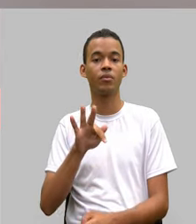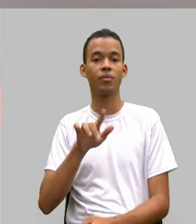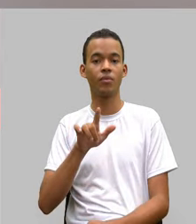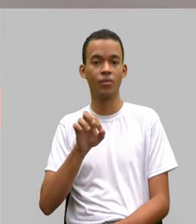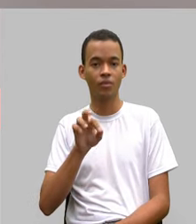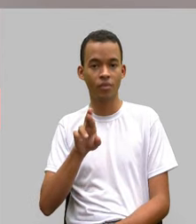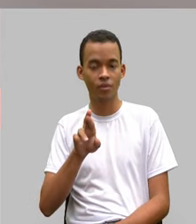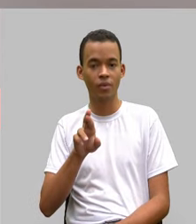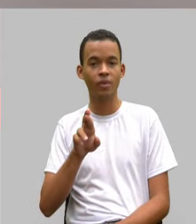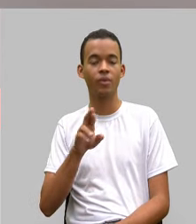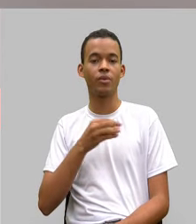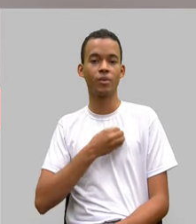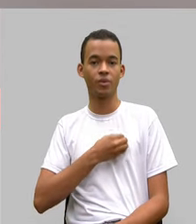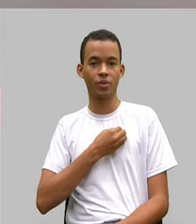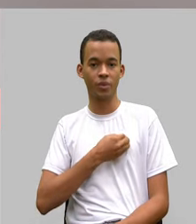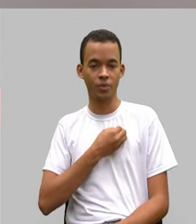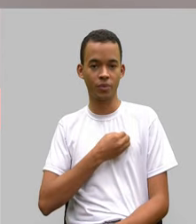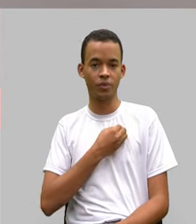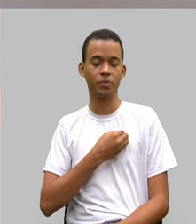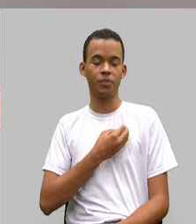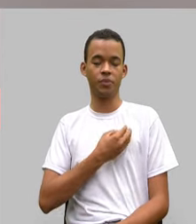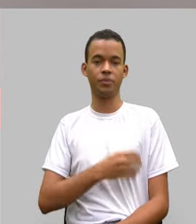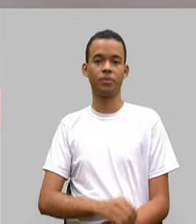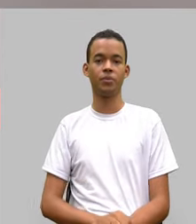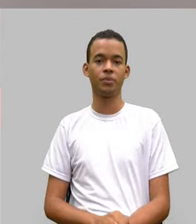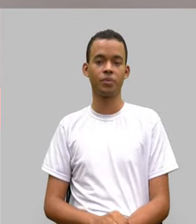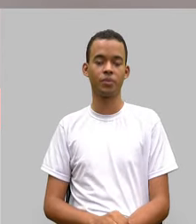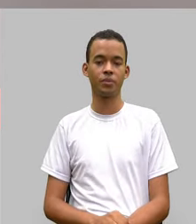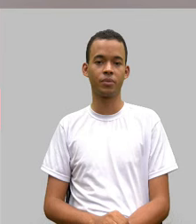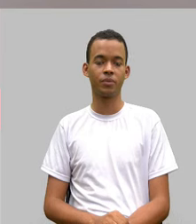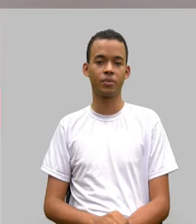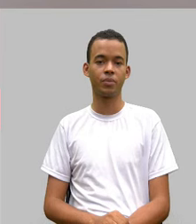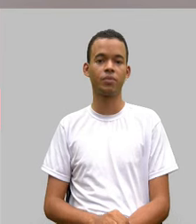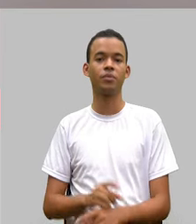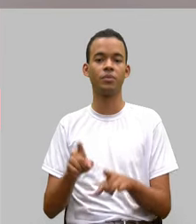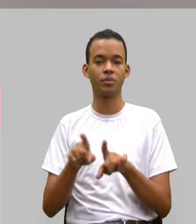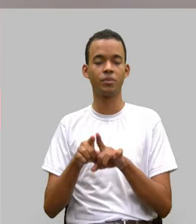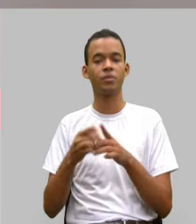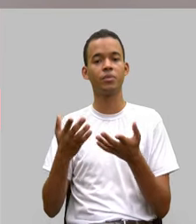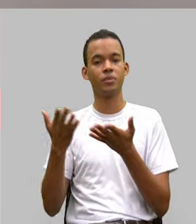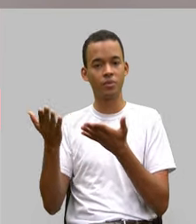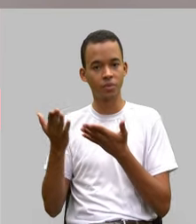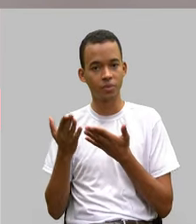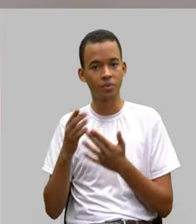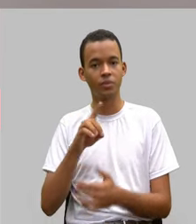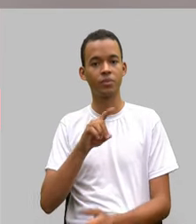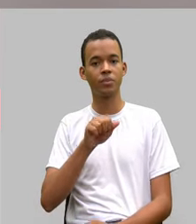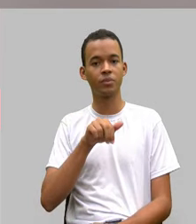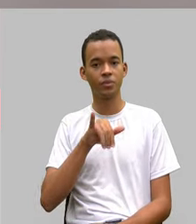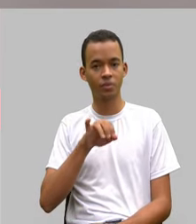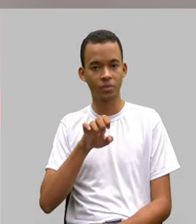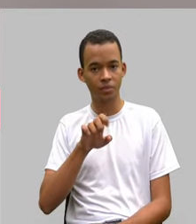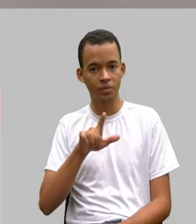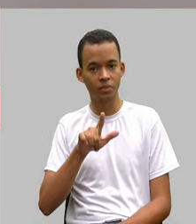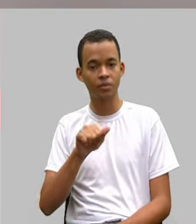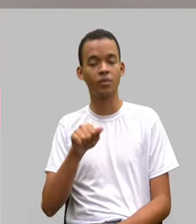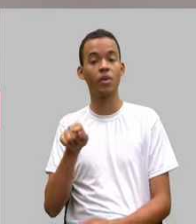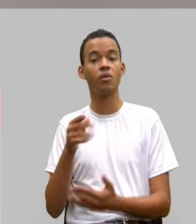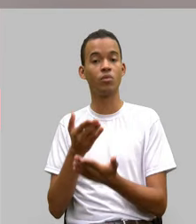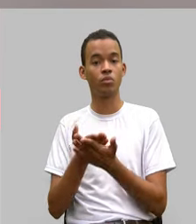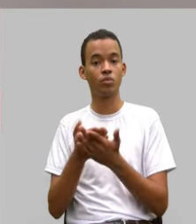maneira virtual a senhora Daniela ruda Bastos de Barros pesquisadora com pós-graduação em cannabis